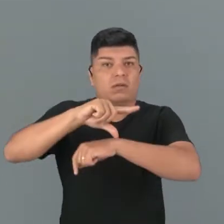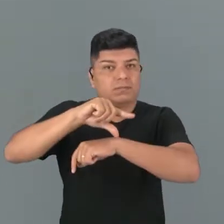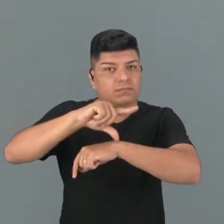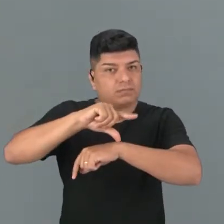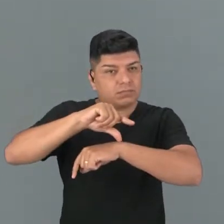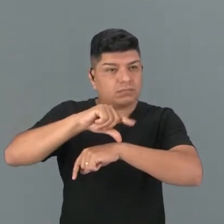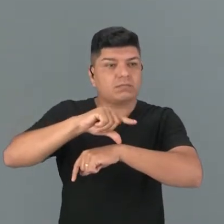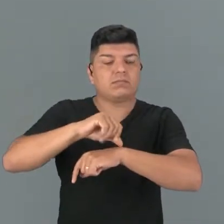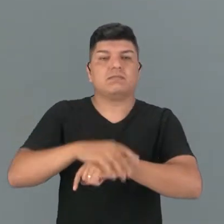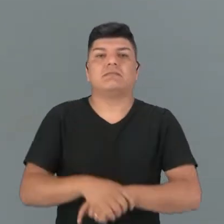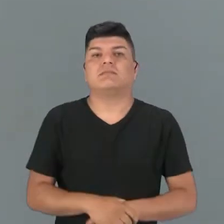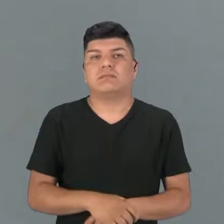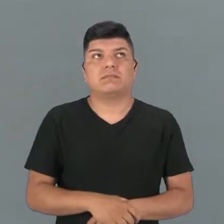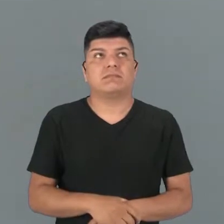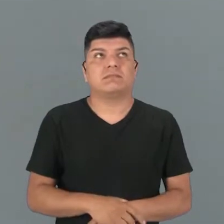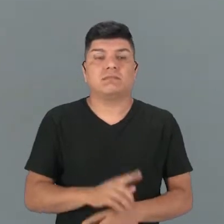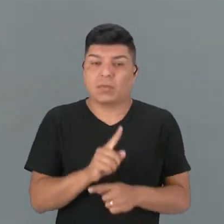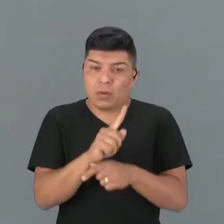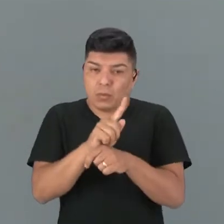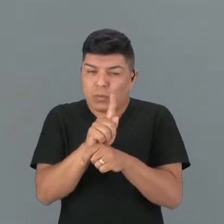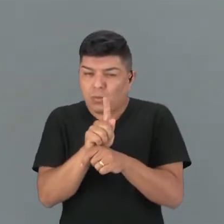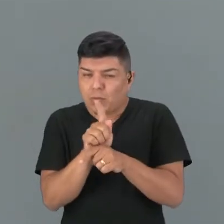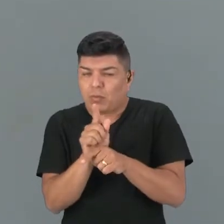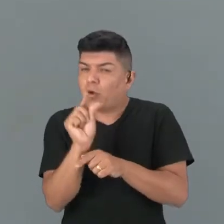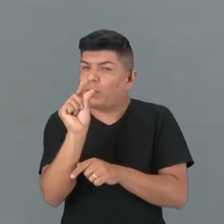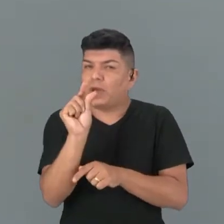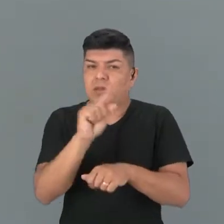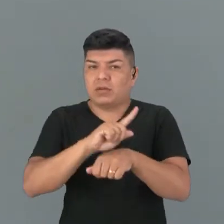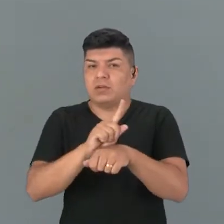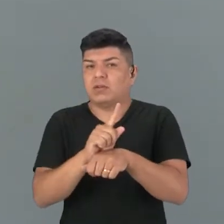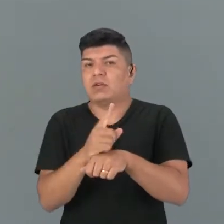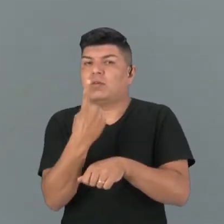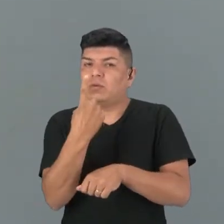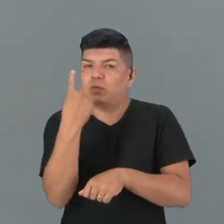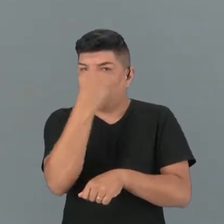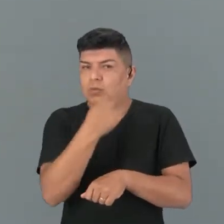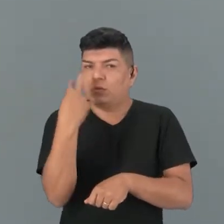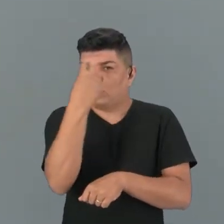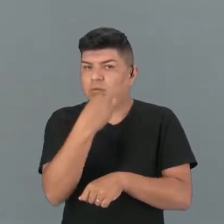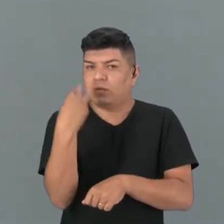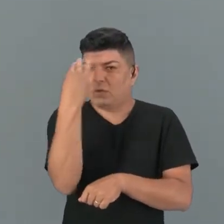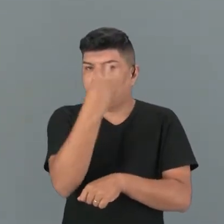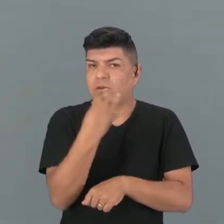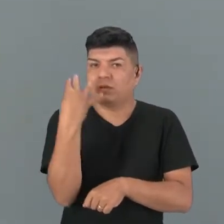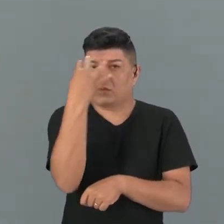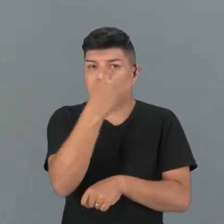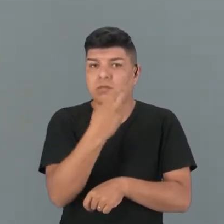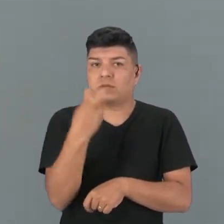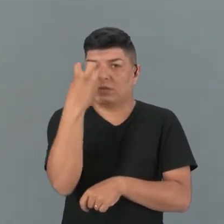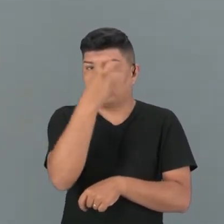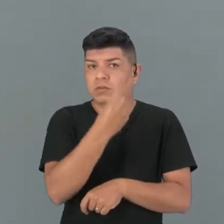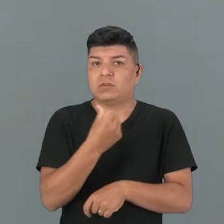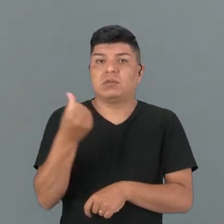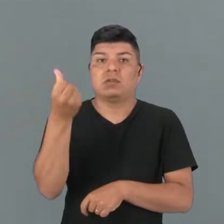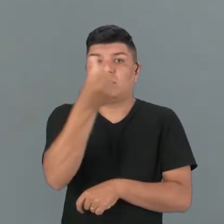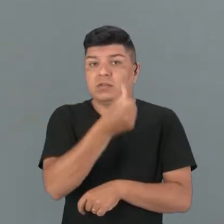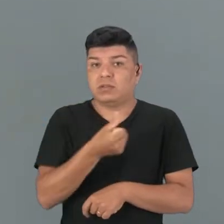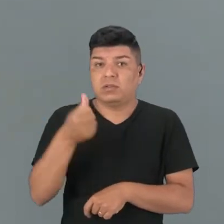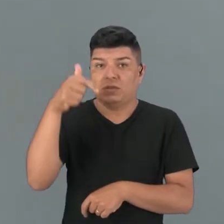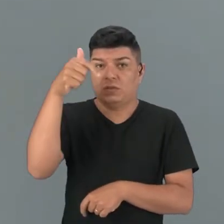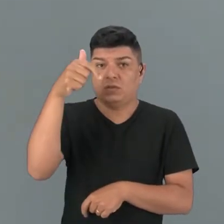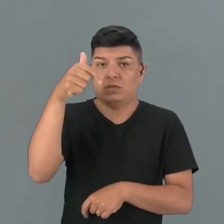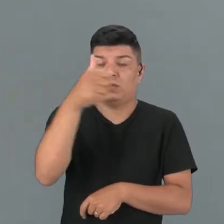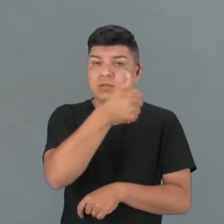vai marcar aqui minhas horas. Então, vou dizer aqui 1 hora, 2, 3, 4, 5, 6, 7, 8, 9, 10, 11